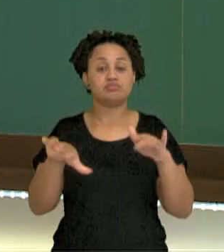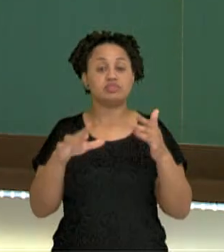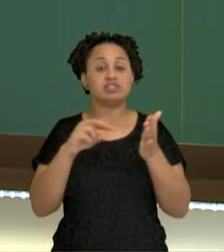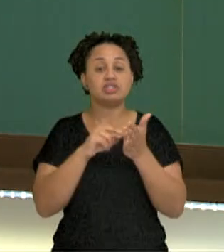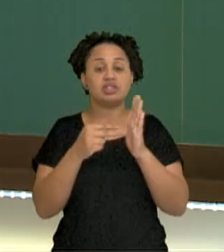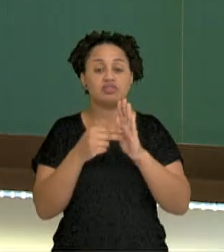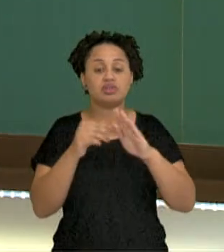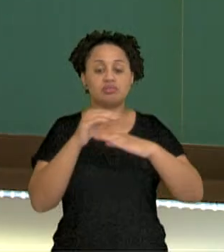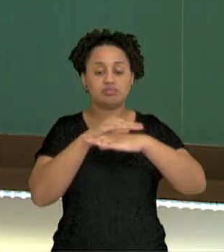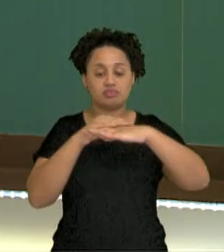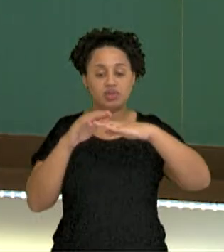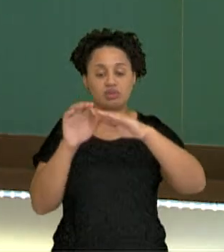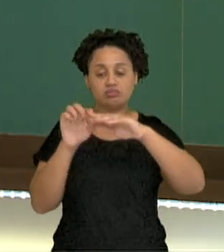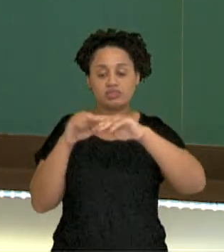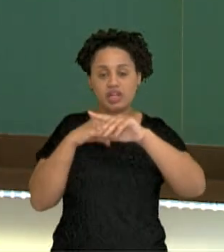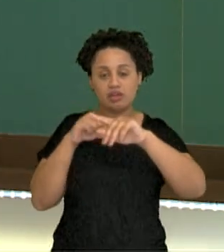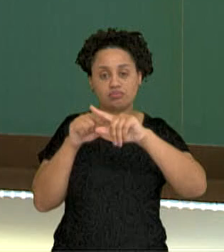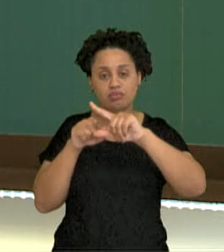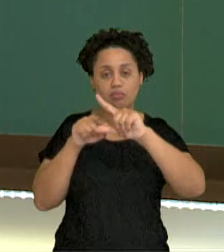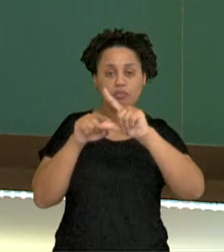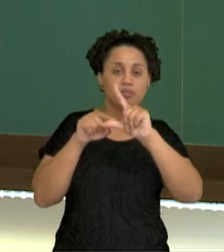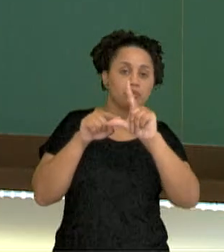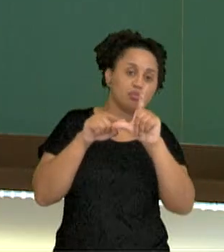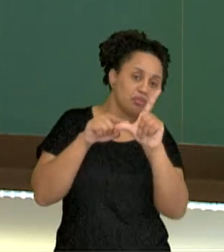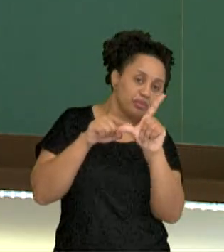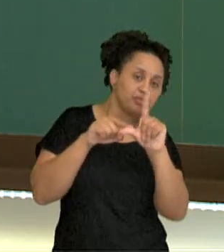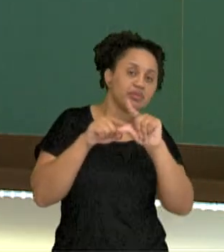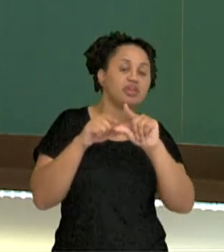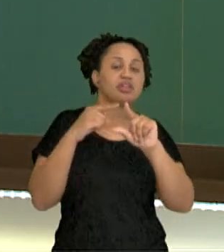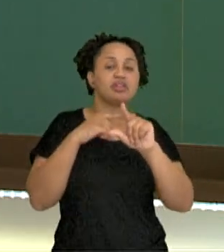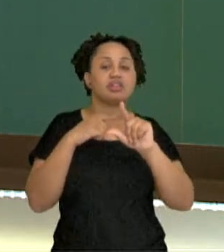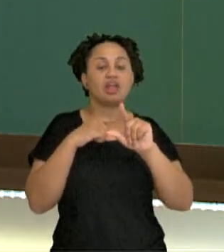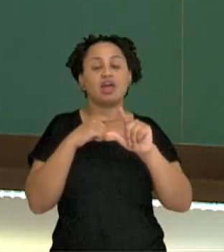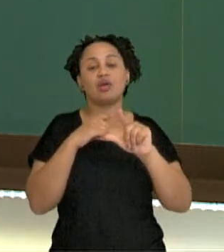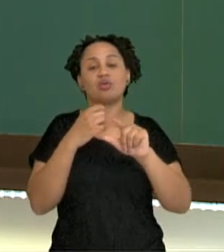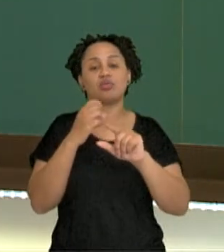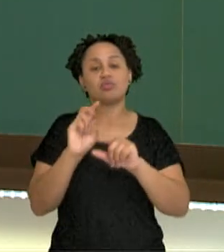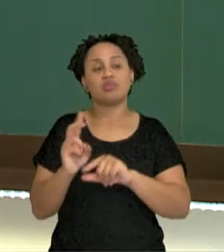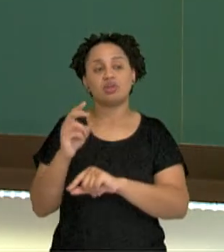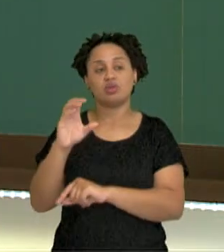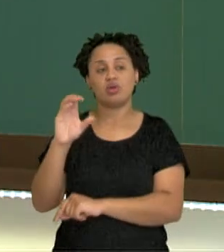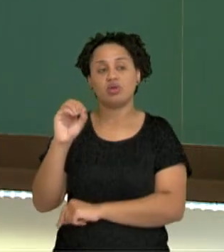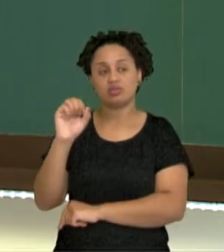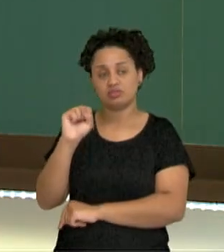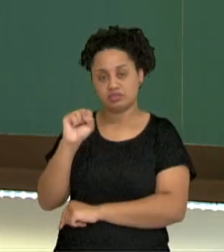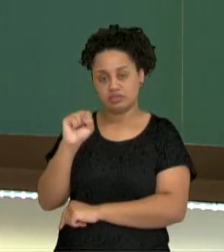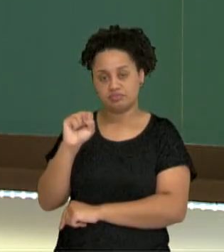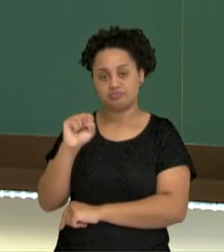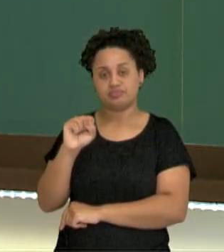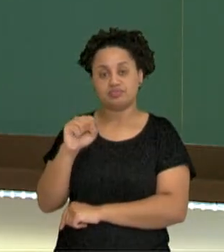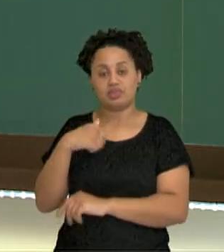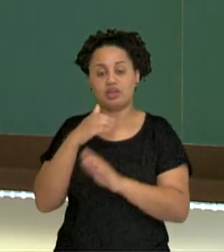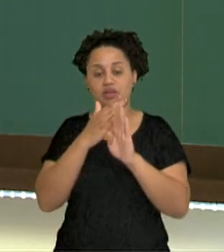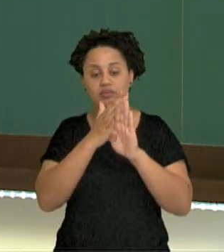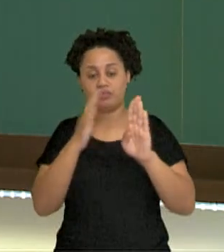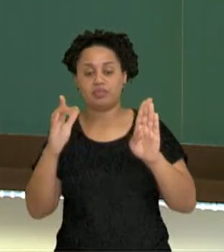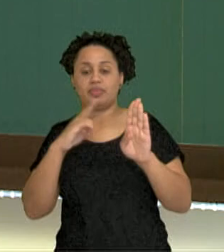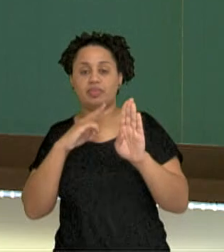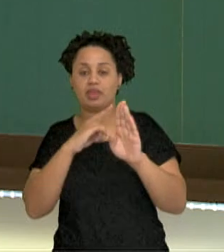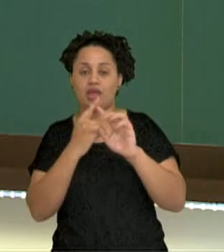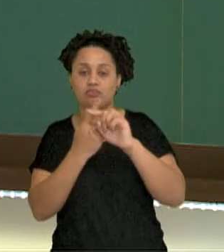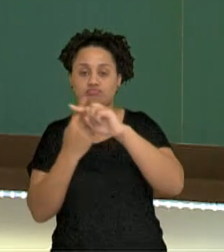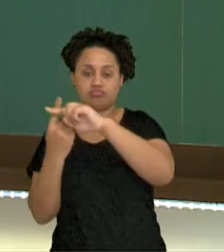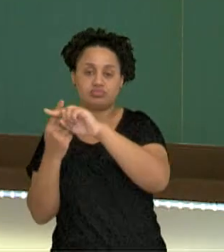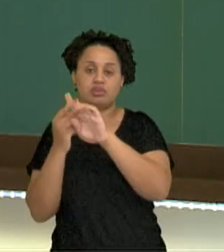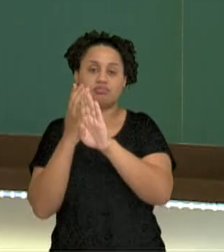ângulo sobre o eixo X, você tem o valor do cosseno. Então, à direita nós teremos valores positivos, à esquerda